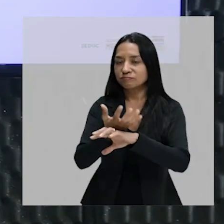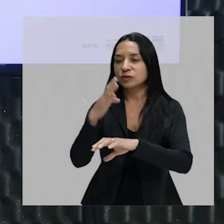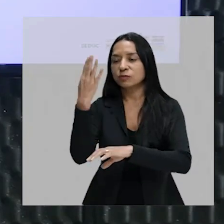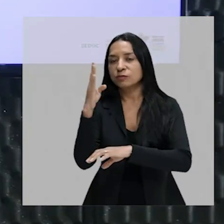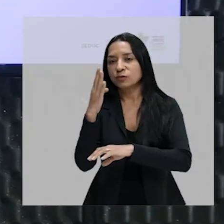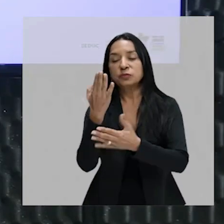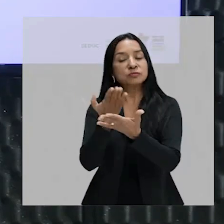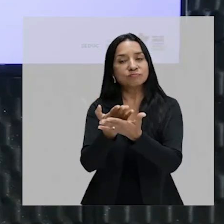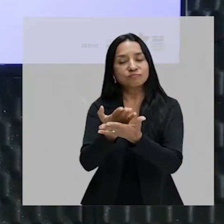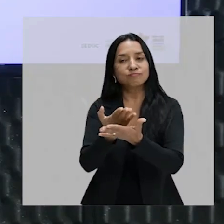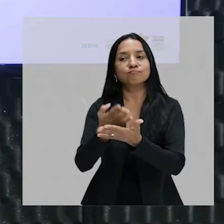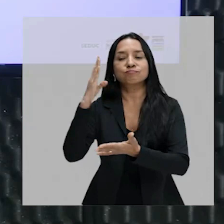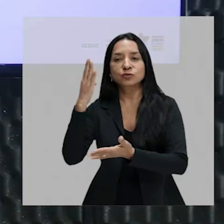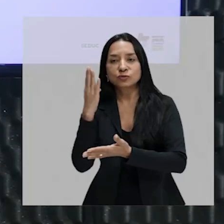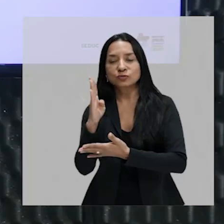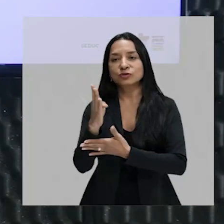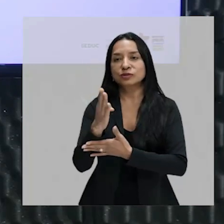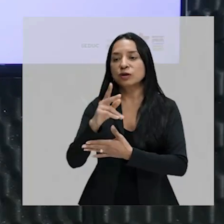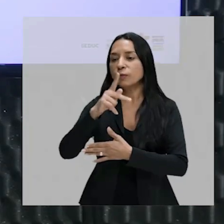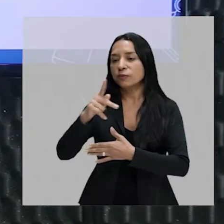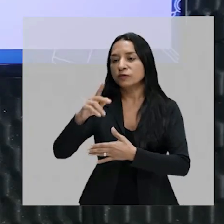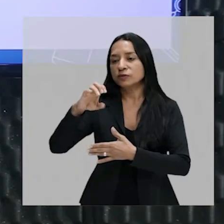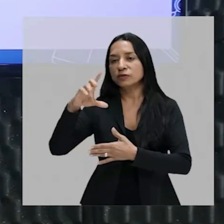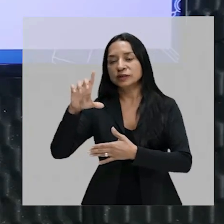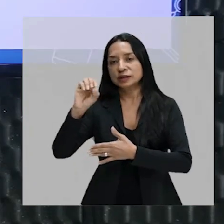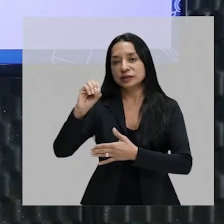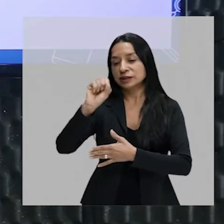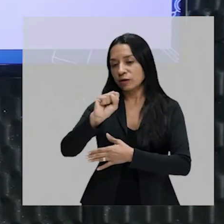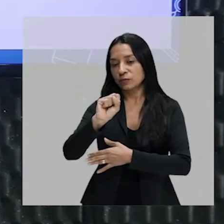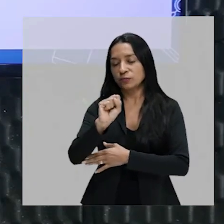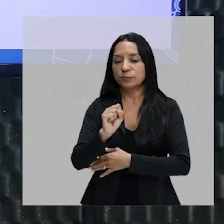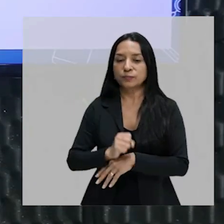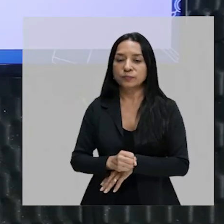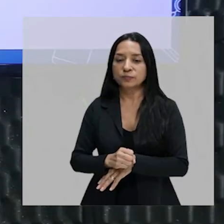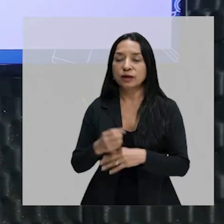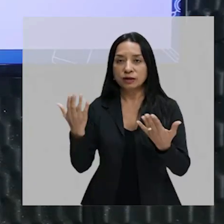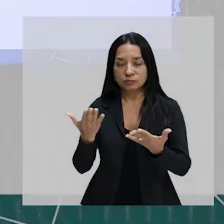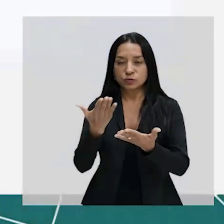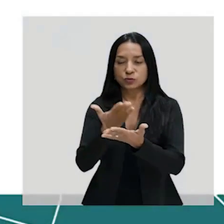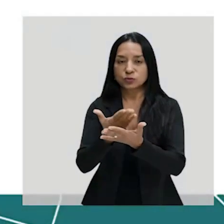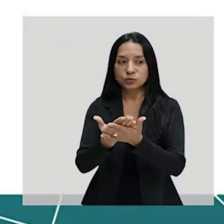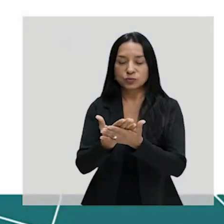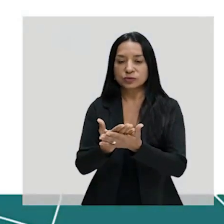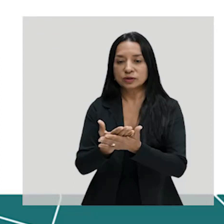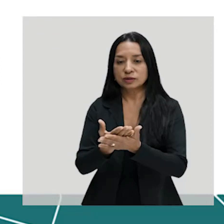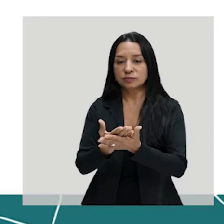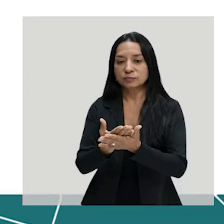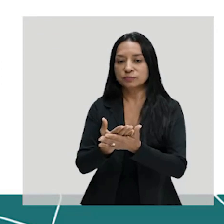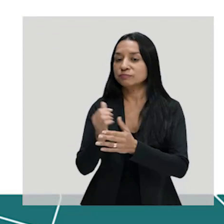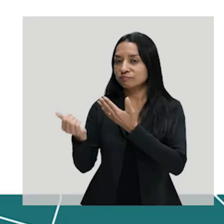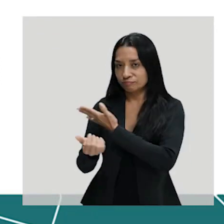Eu sou Professor Celso Ramos e agora nós vamos estudar biologia e o assunto é biogênese